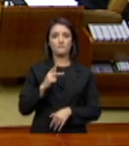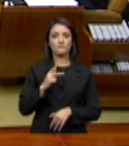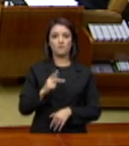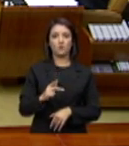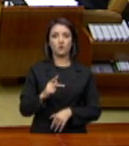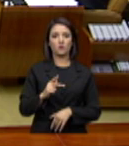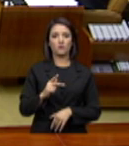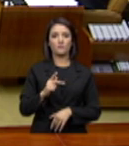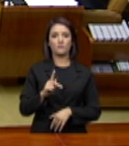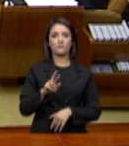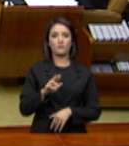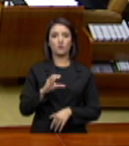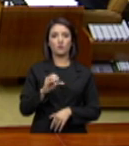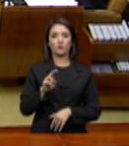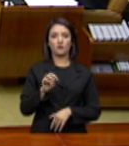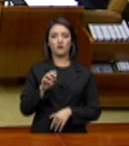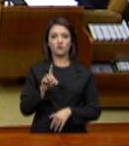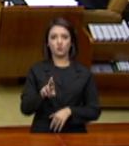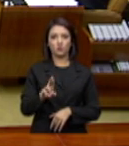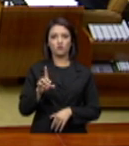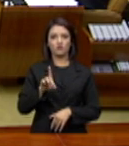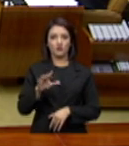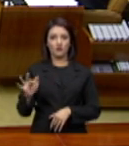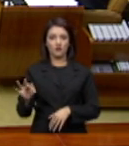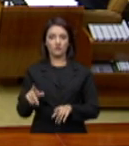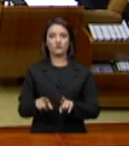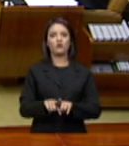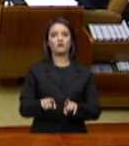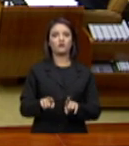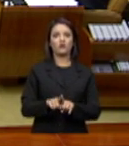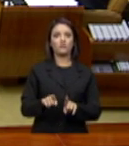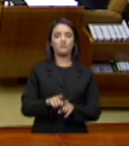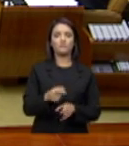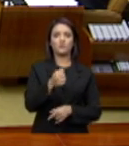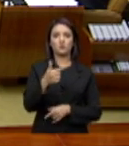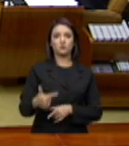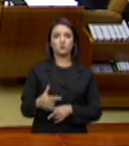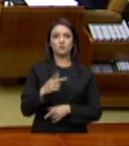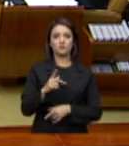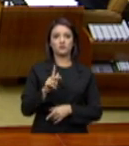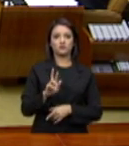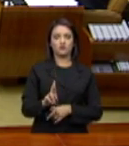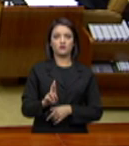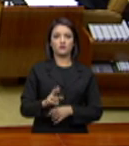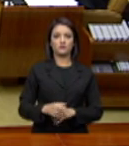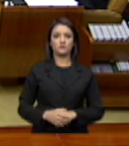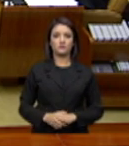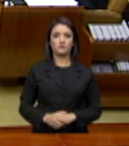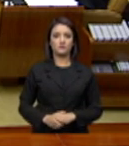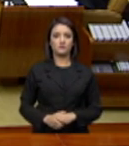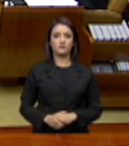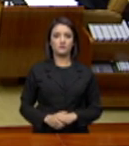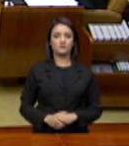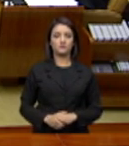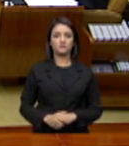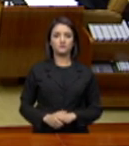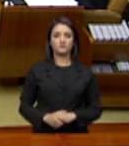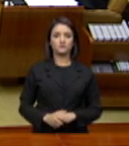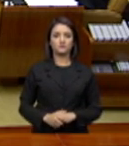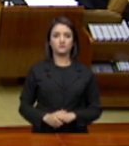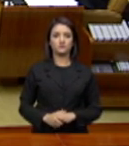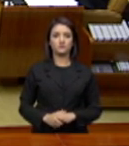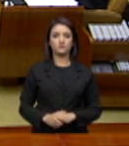jacques também fará uso da fará também uso da palavra o vice-procurador-geral da república o e